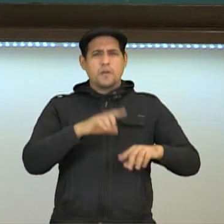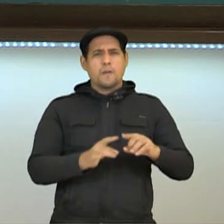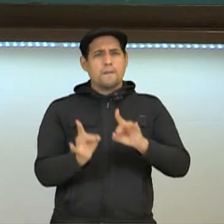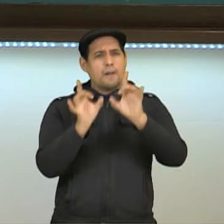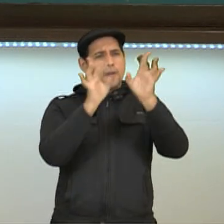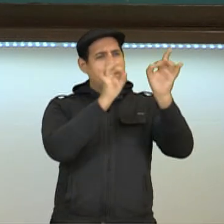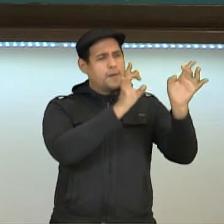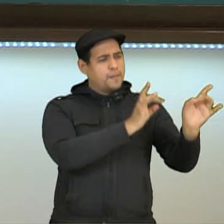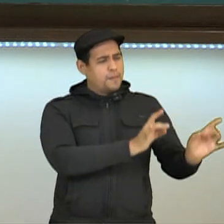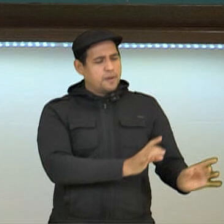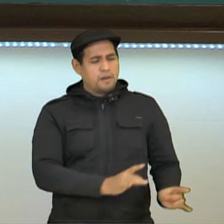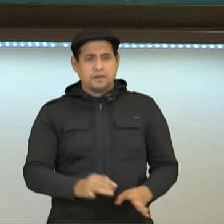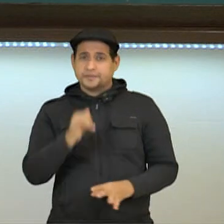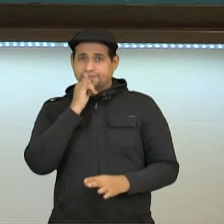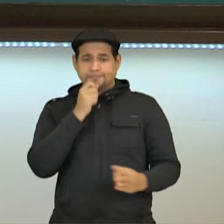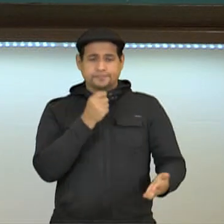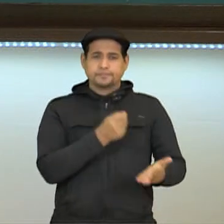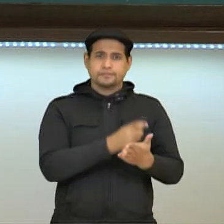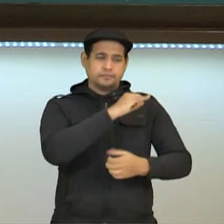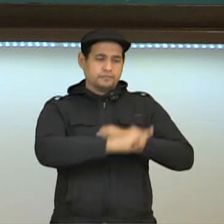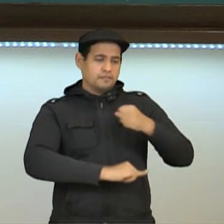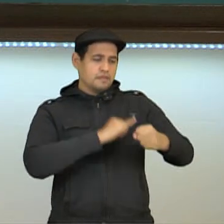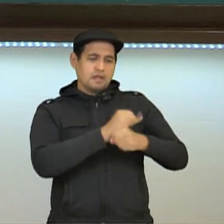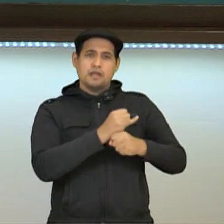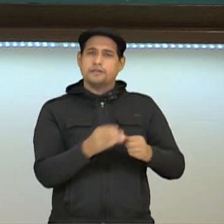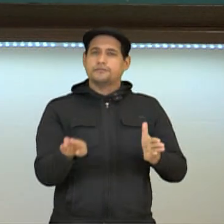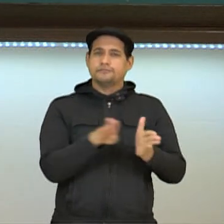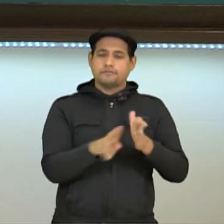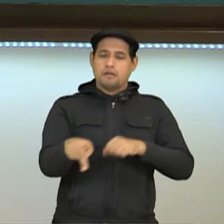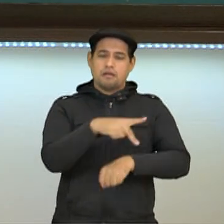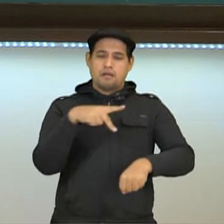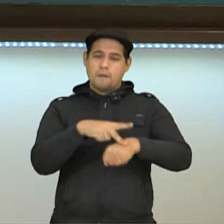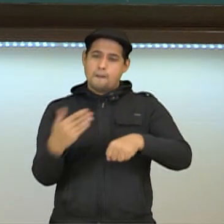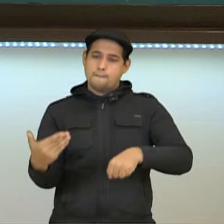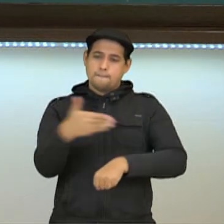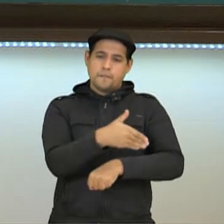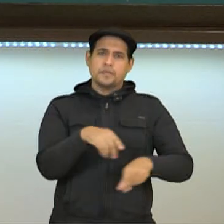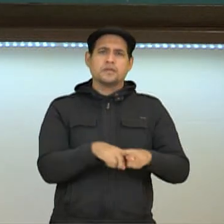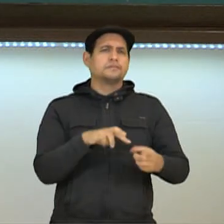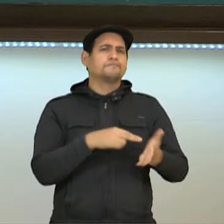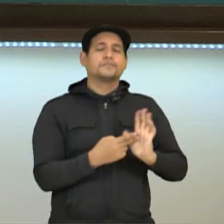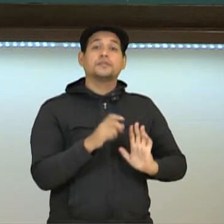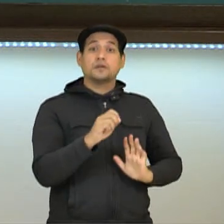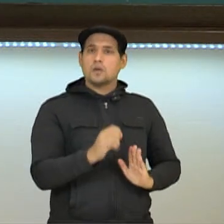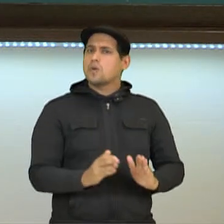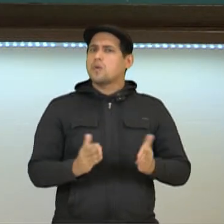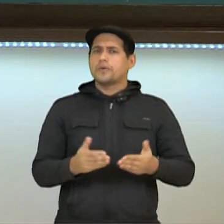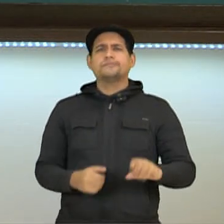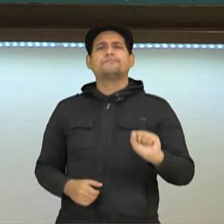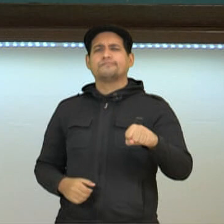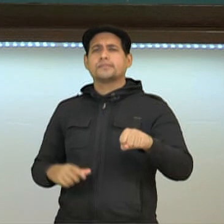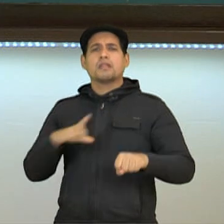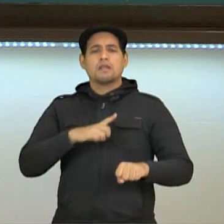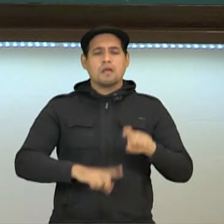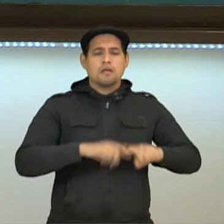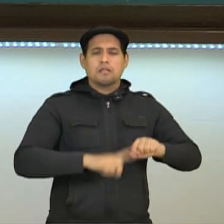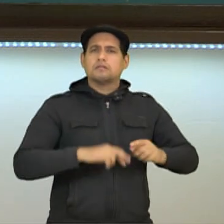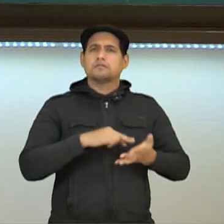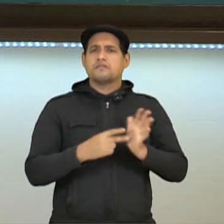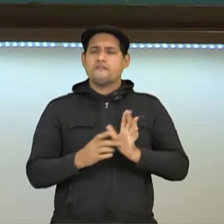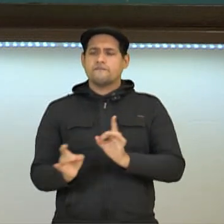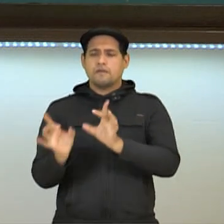inclusive, pede pela internet e vem de outros países, né? E isso significa o quê? Que hoje, sim, existem produtos que